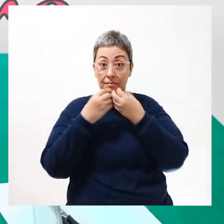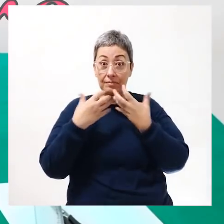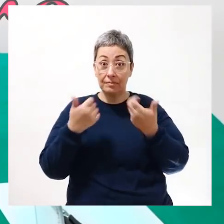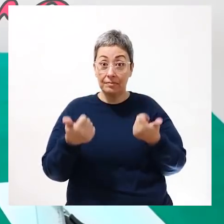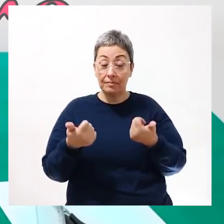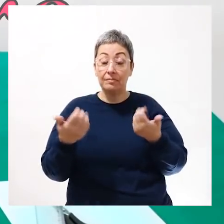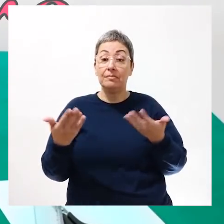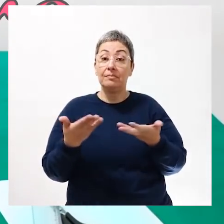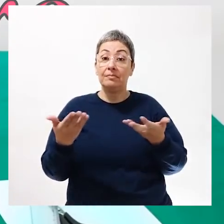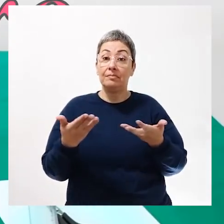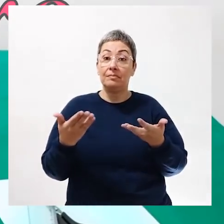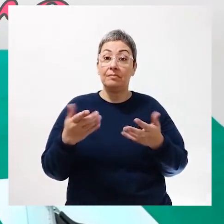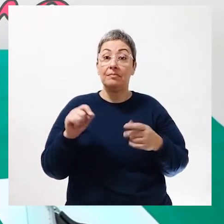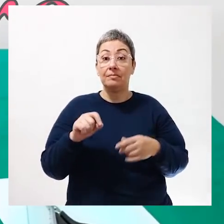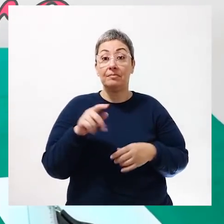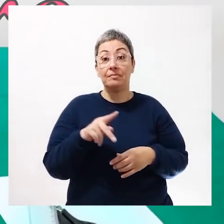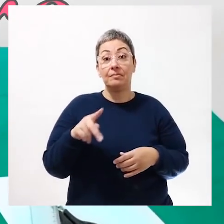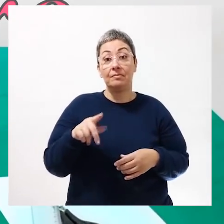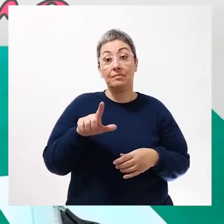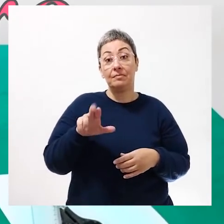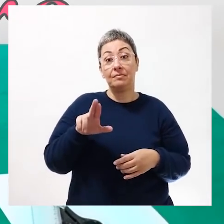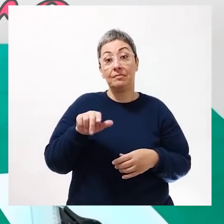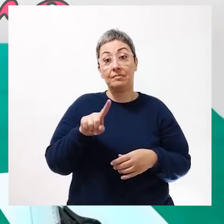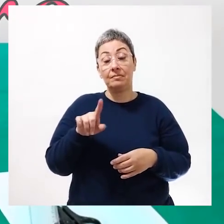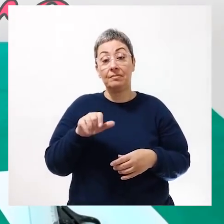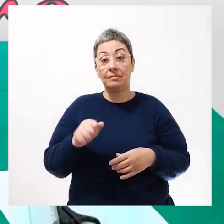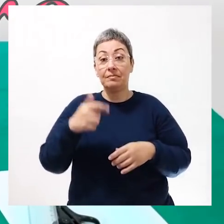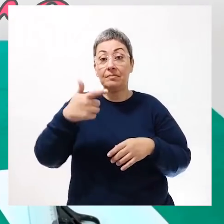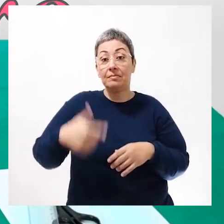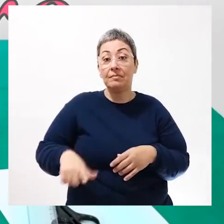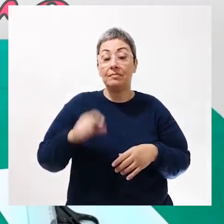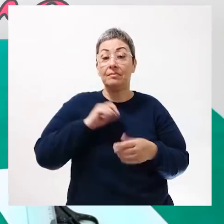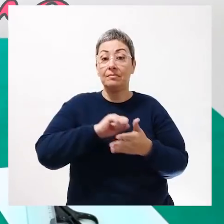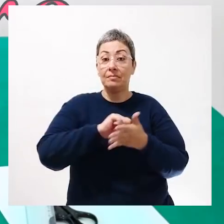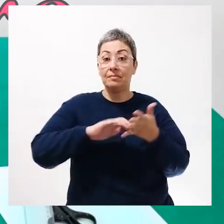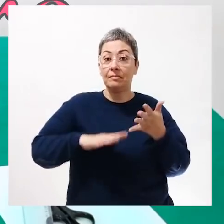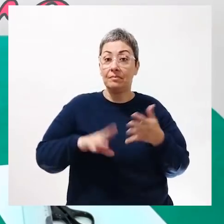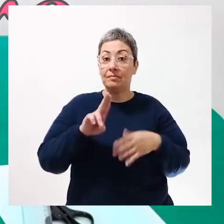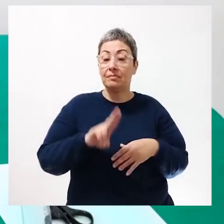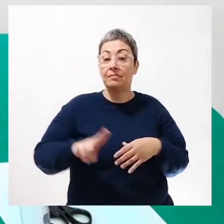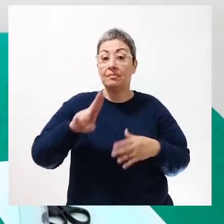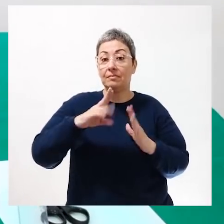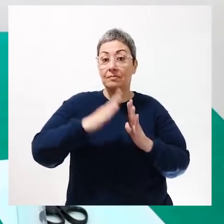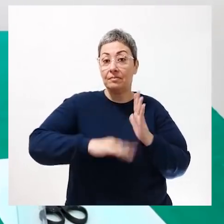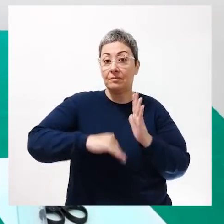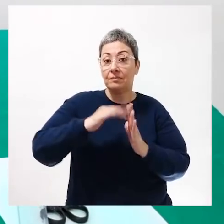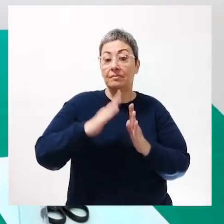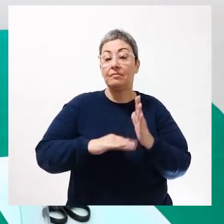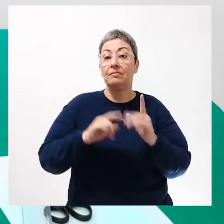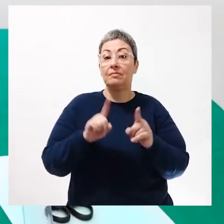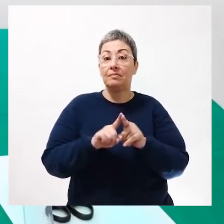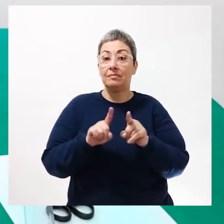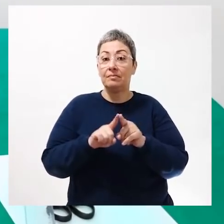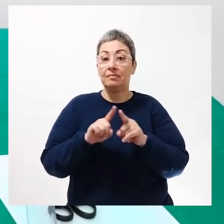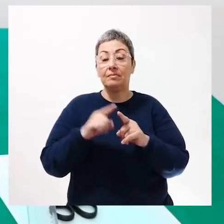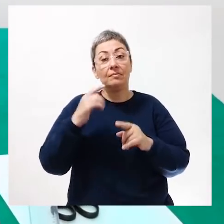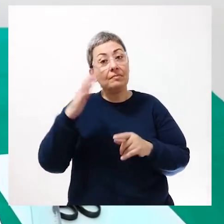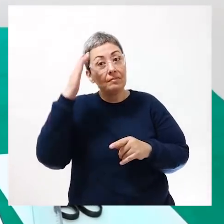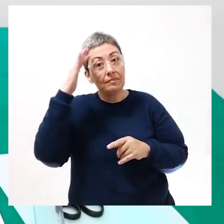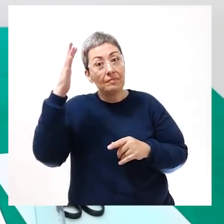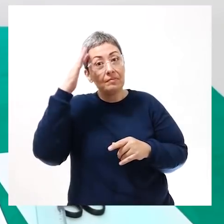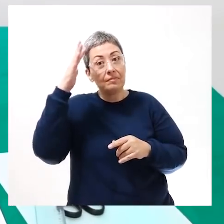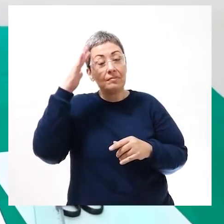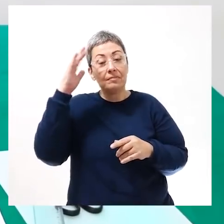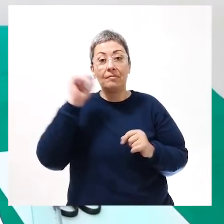Crianças, tudo bem com vocês? Olha, hoje a Florzinha veio trazer mais uma atividade utilizando tinta e a